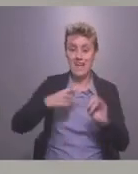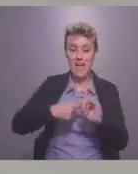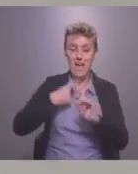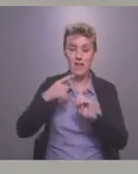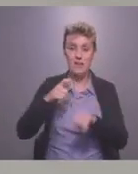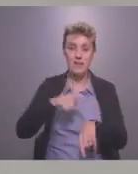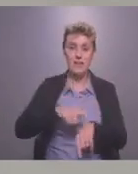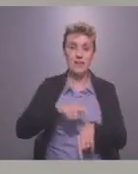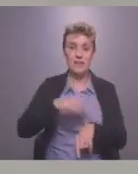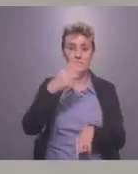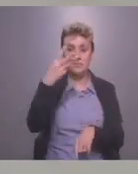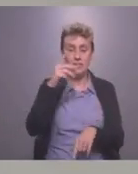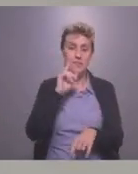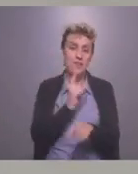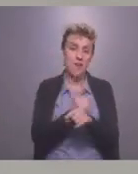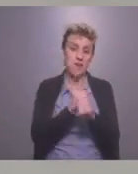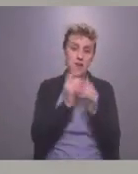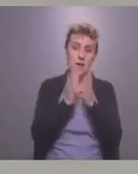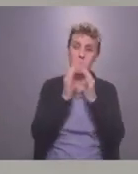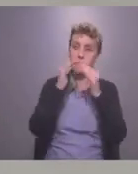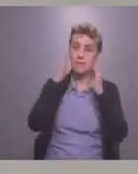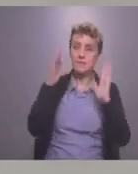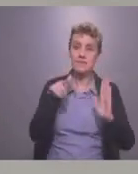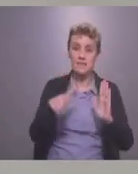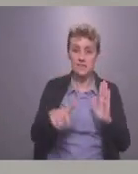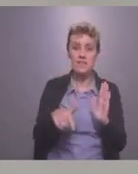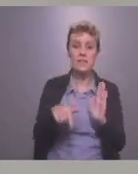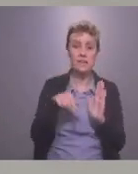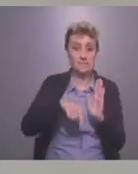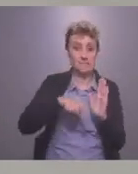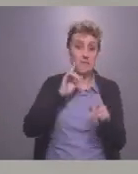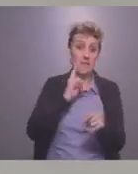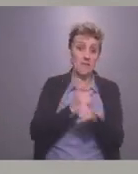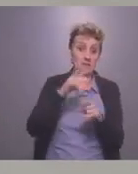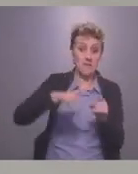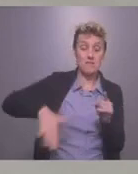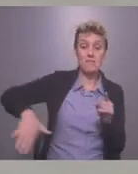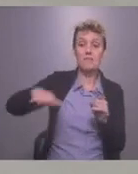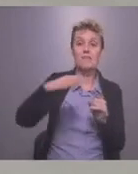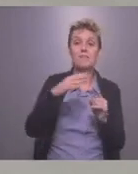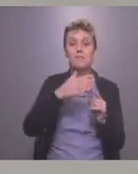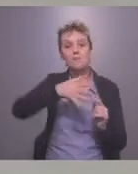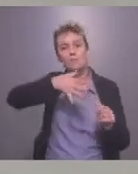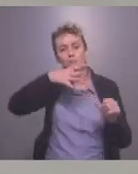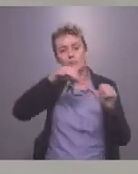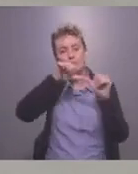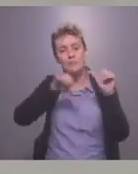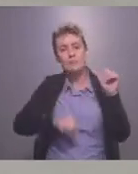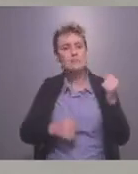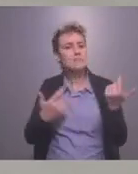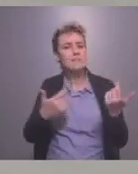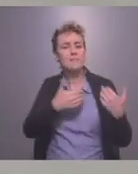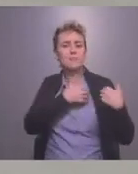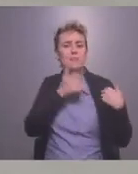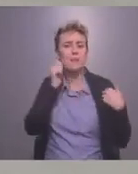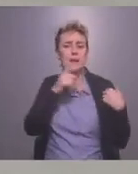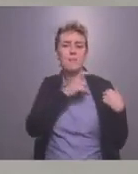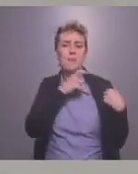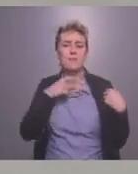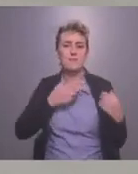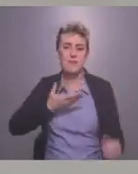às 15 horas, na Basílica de Nossa Senhora do Rosário, com uma palestra a cargo do Padre